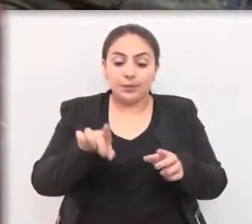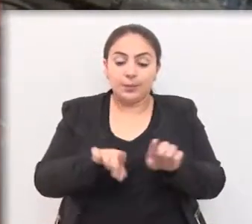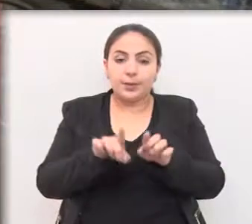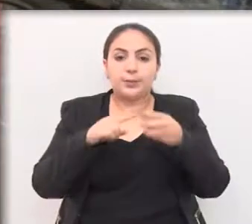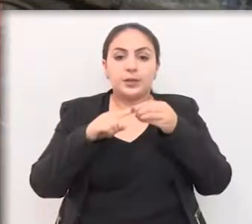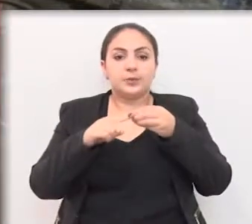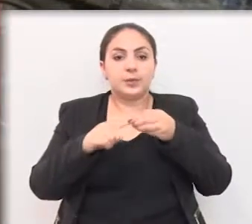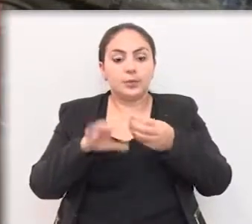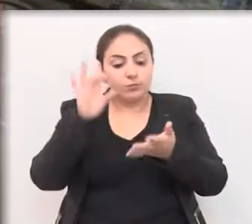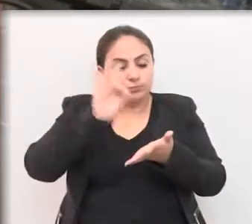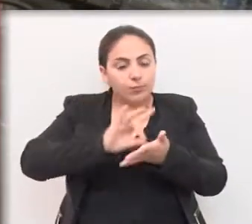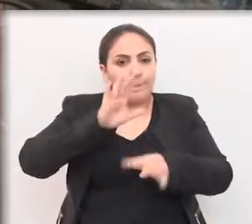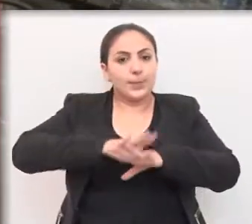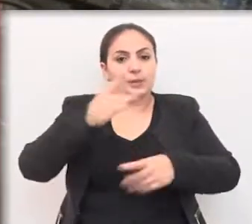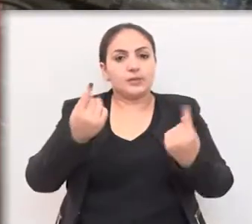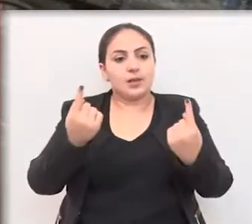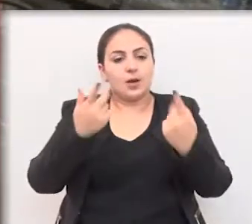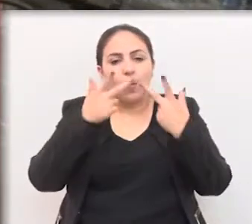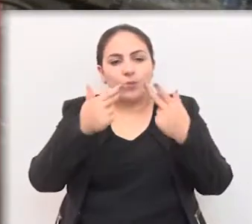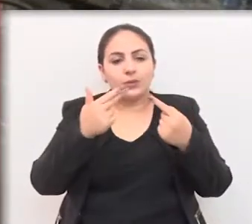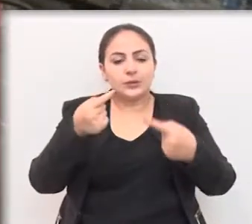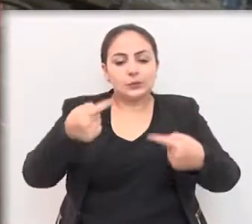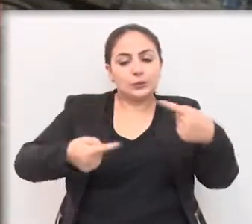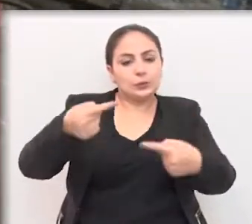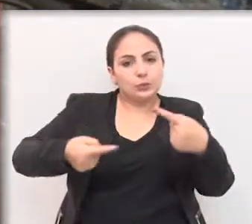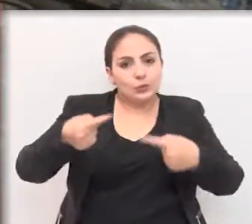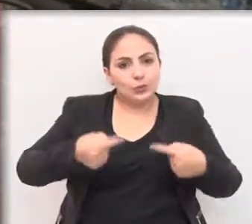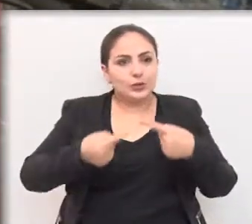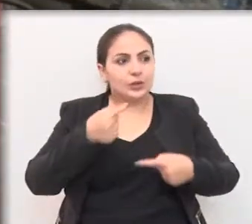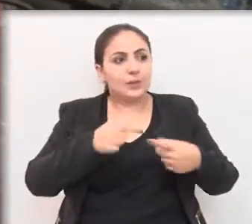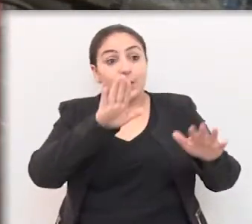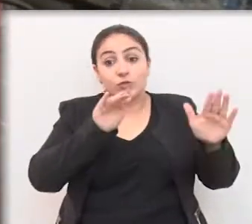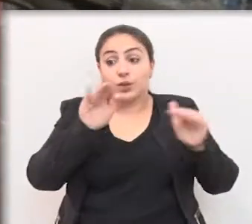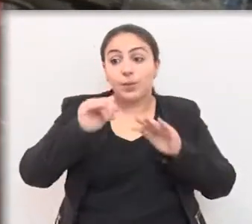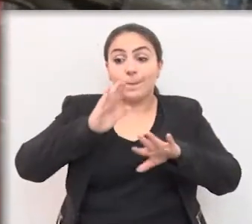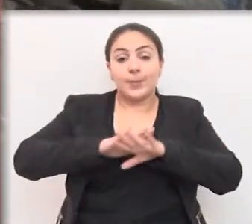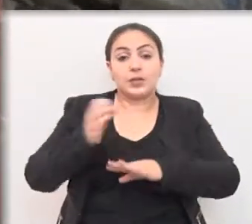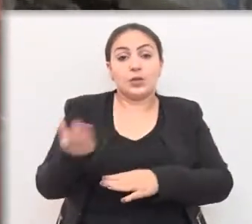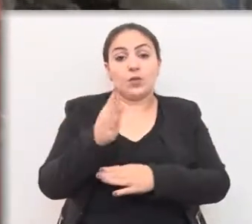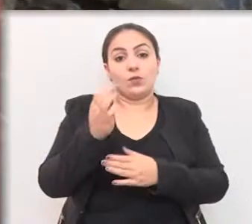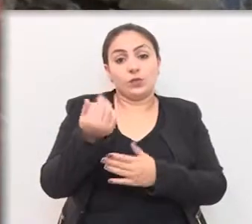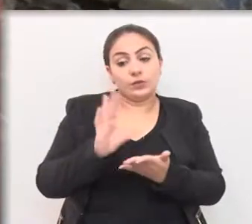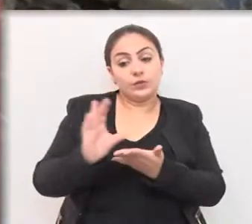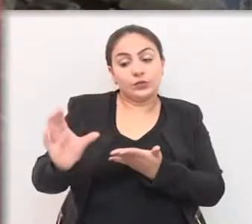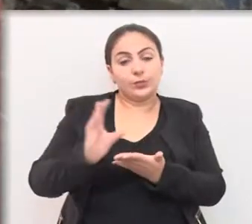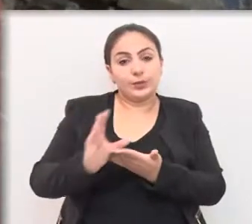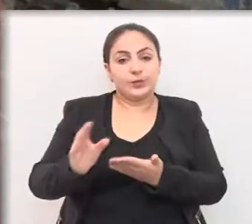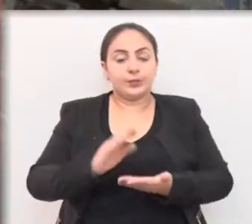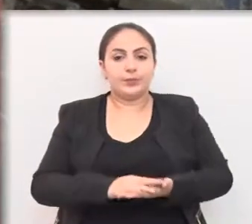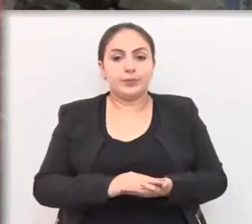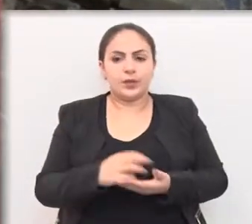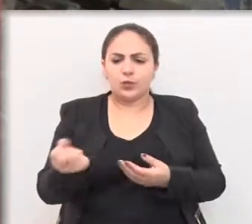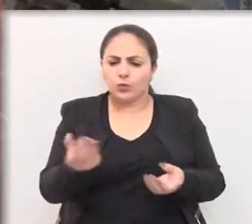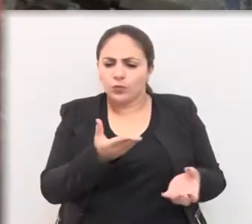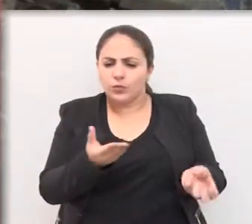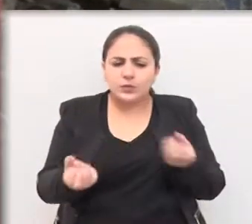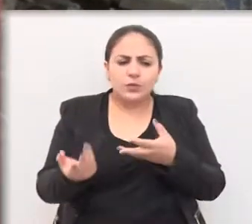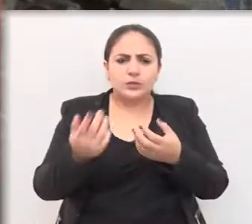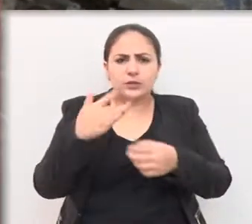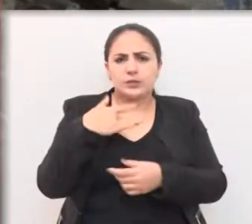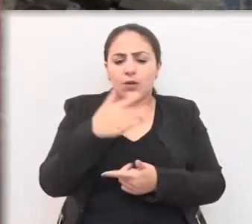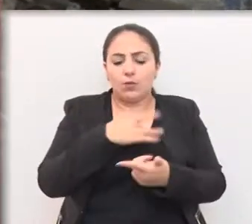principalmente, garantir mais competitividade na atração de novos investimentos, inovações